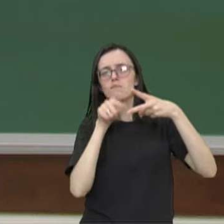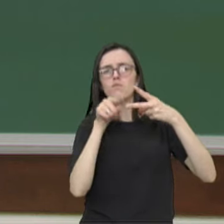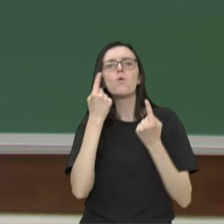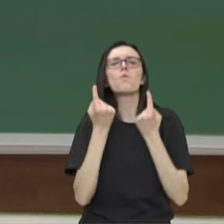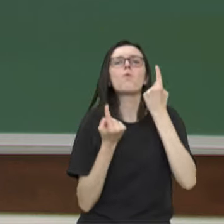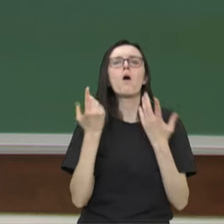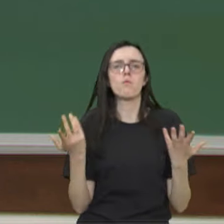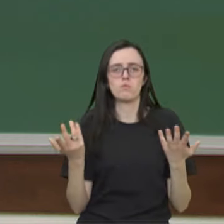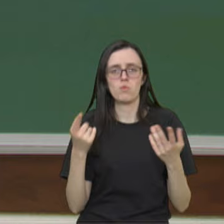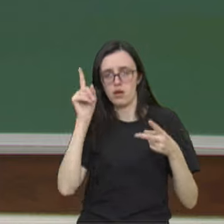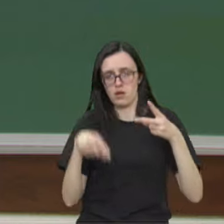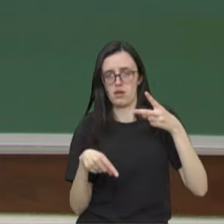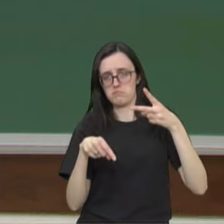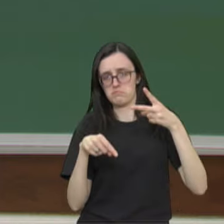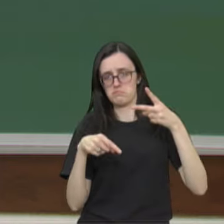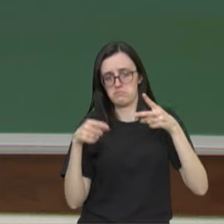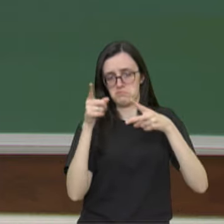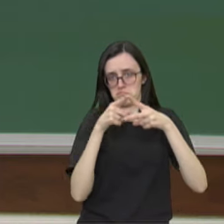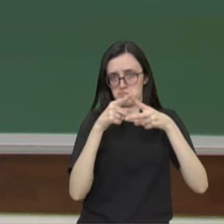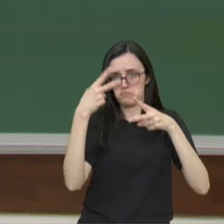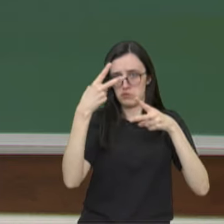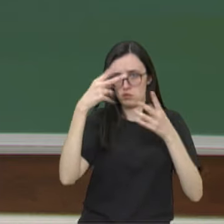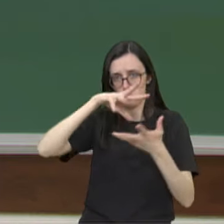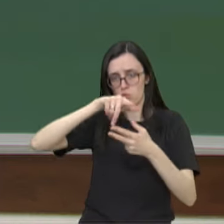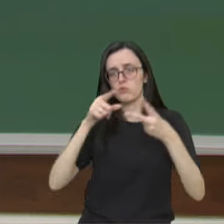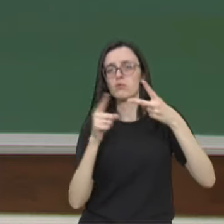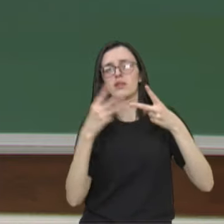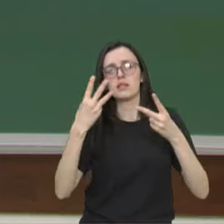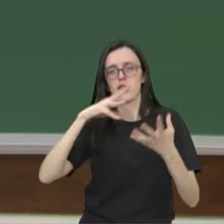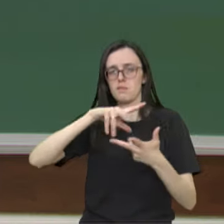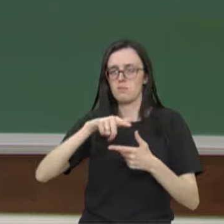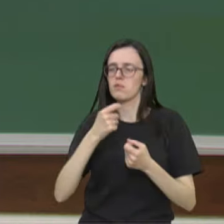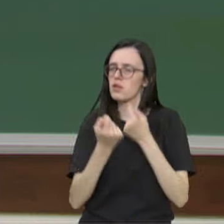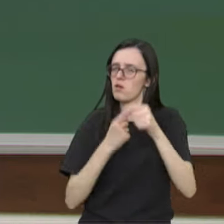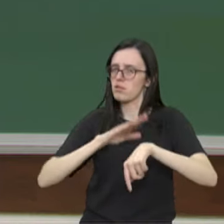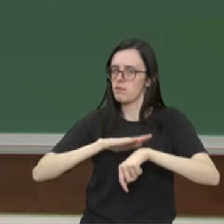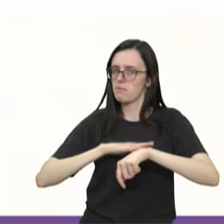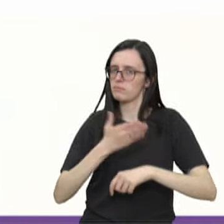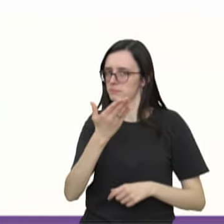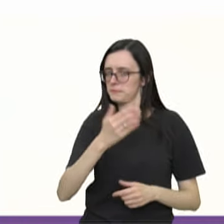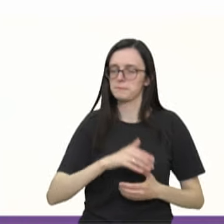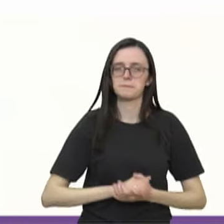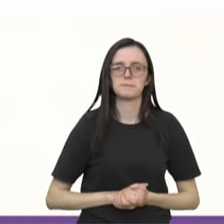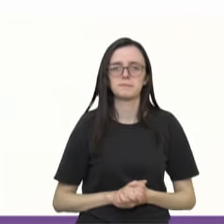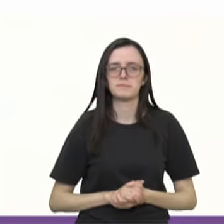desses mundos? Do segundo mundo ou do terceiro mundo? Alguns minutinhos aí, tá ok?